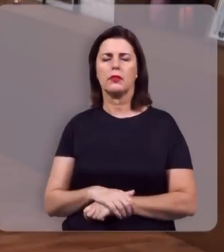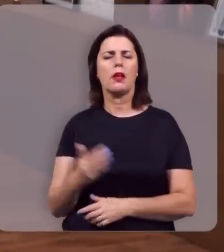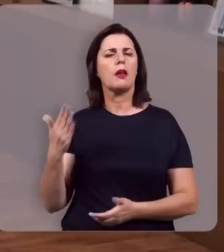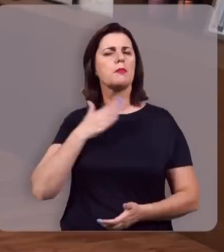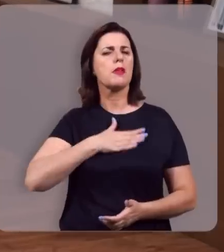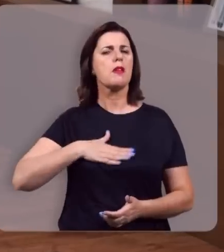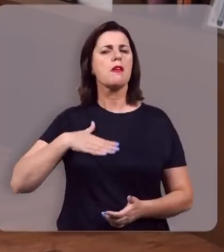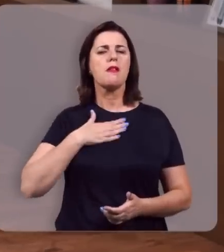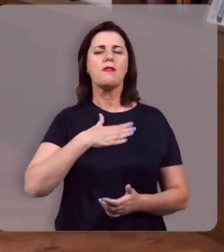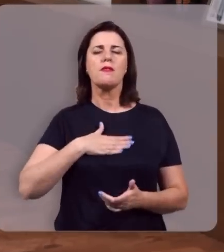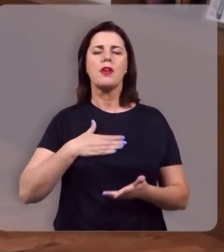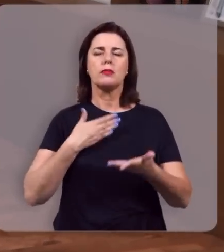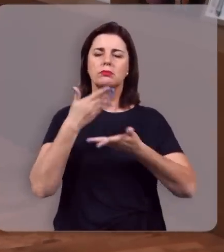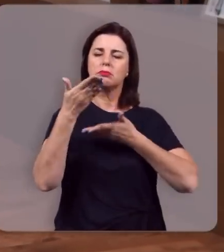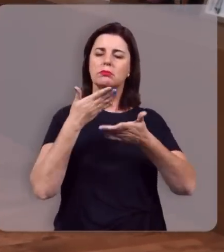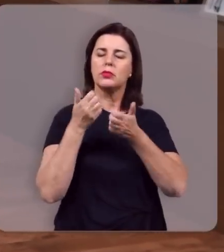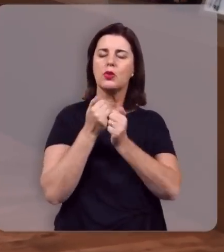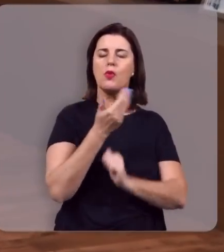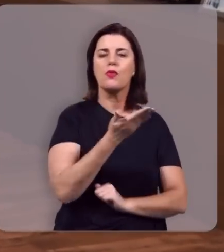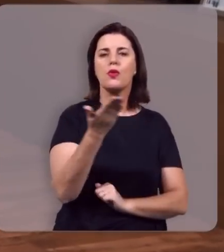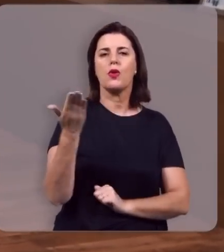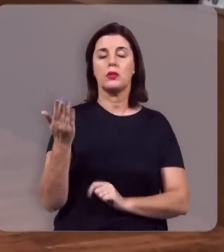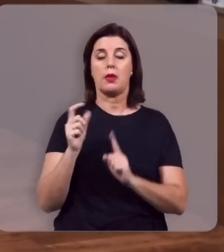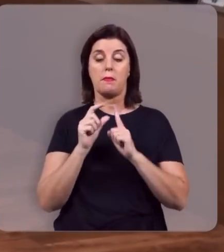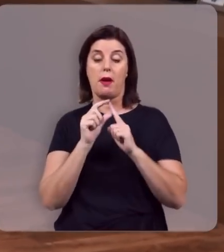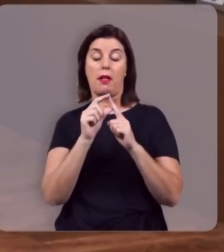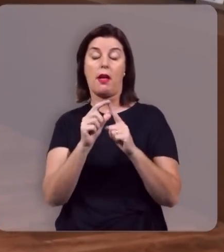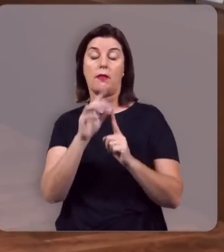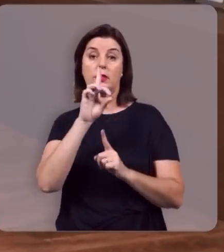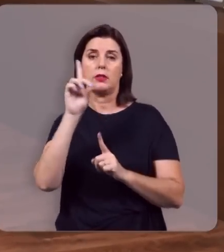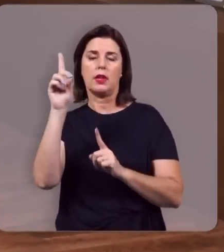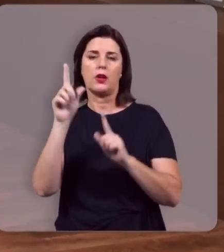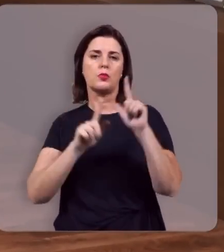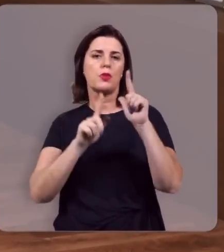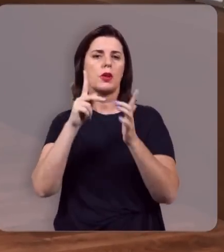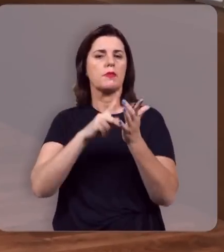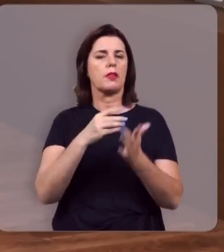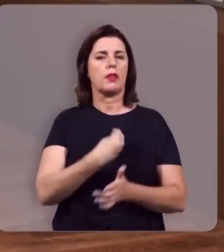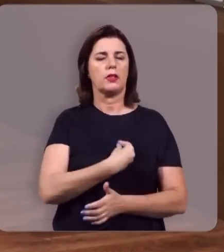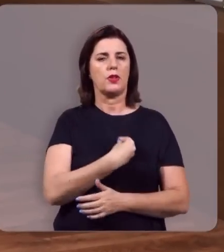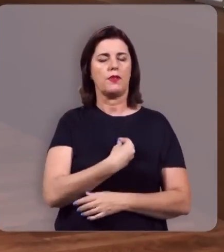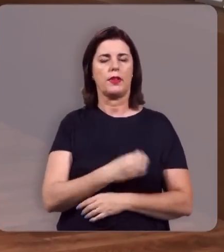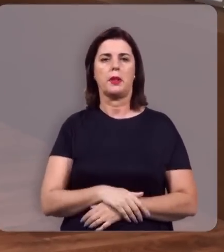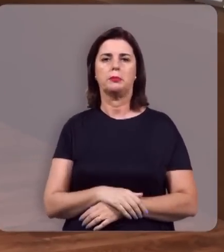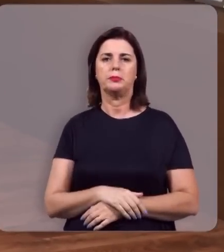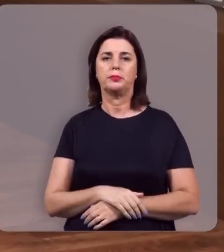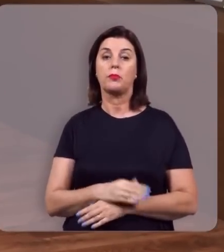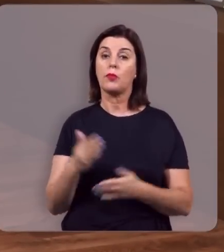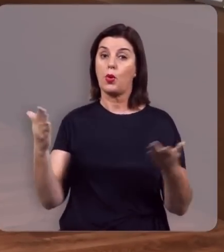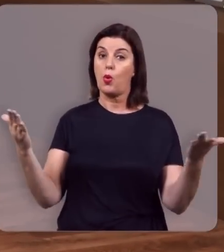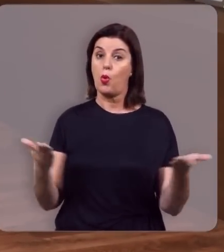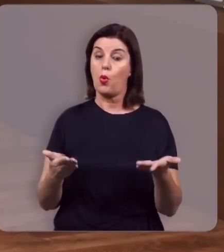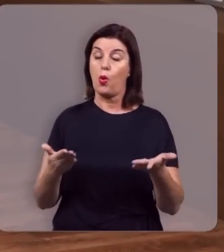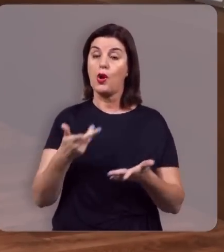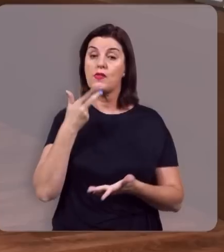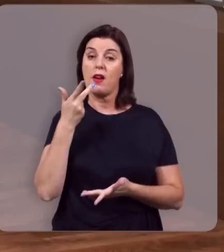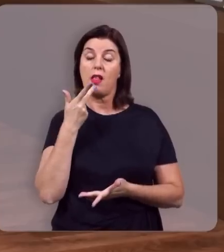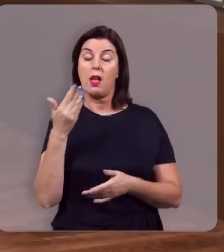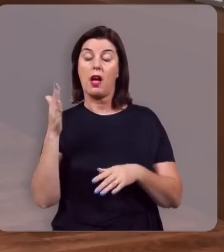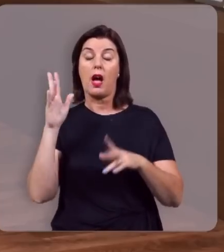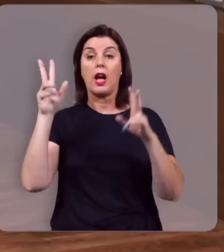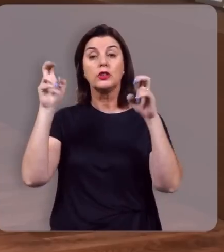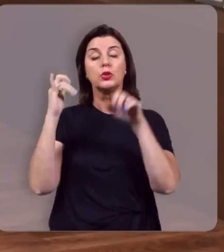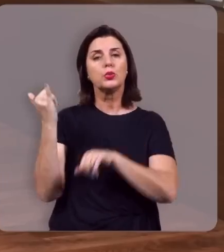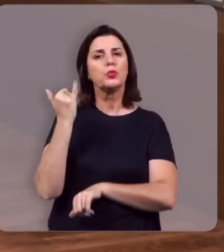É um privilégio partilhar com você a palavra de Deus no programa Verdade e Vida. E hoje quero tratar de um